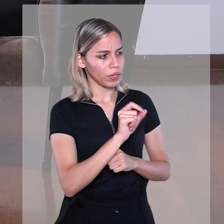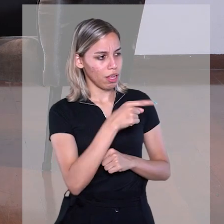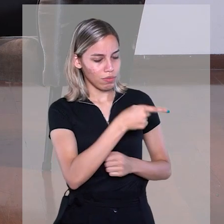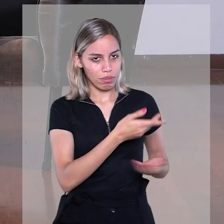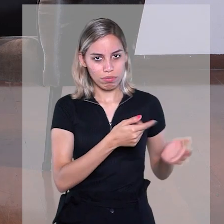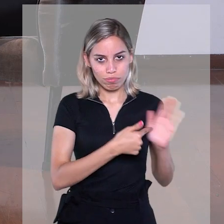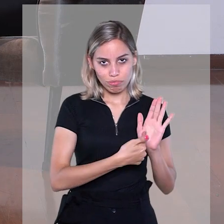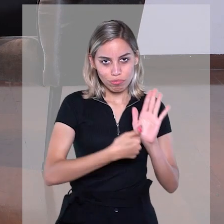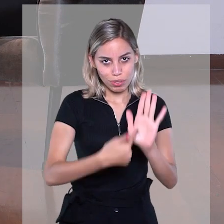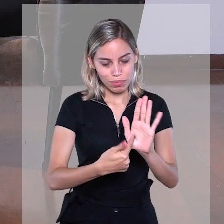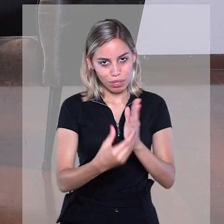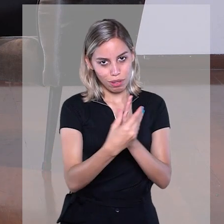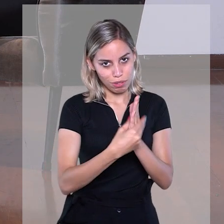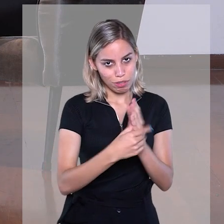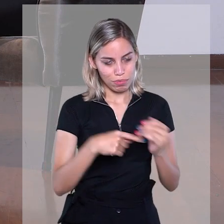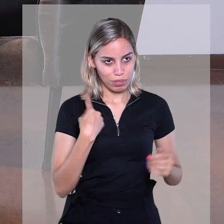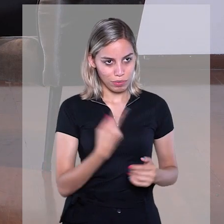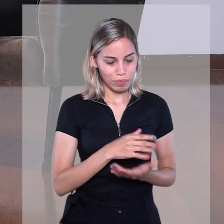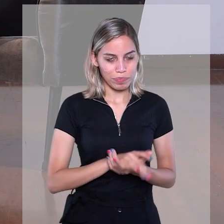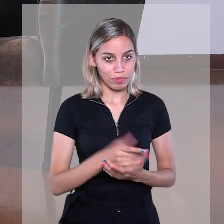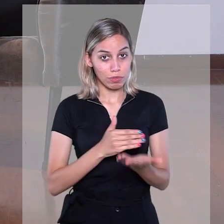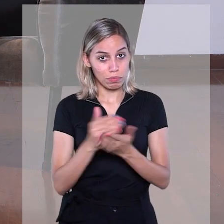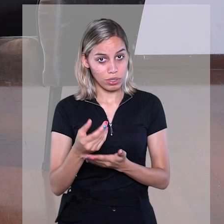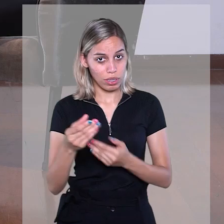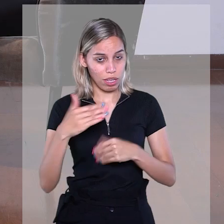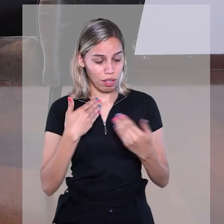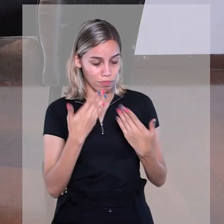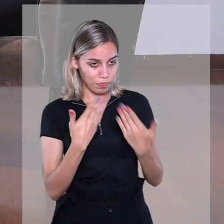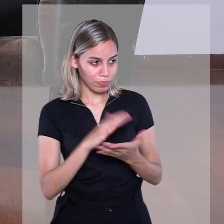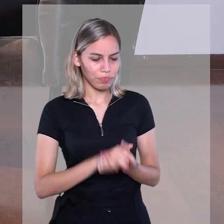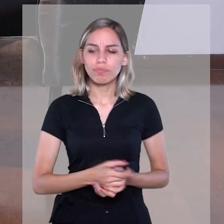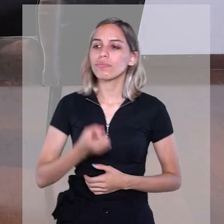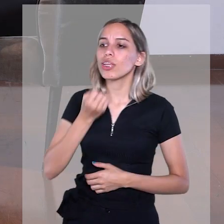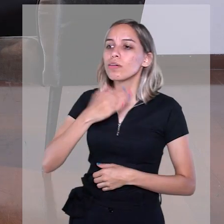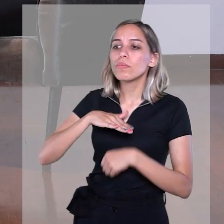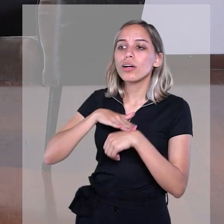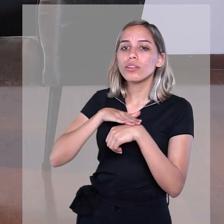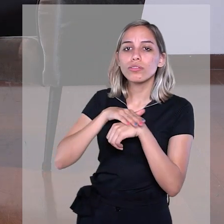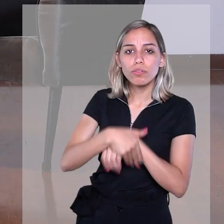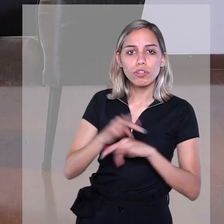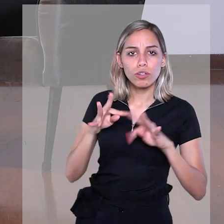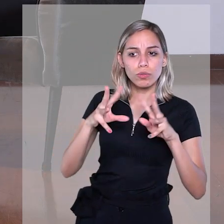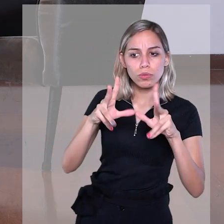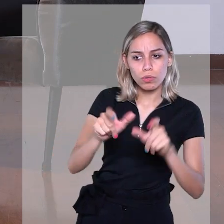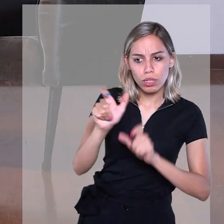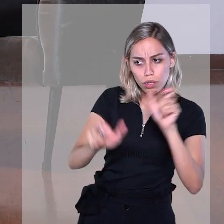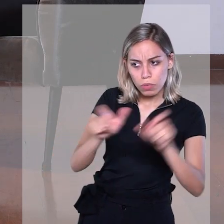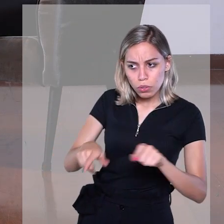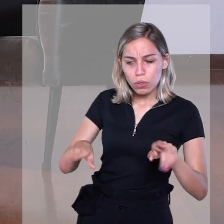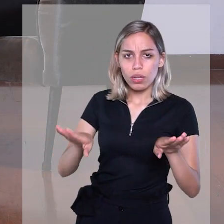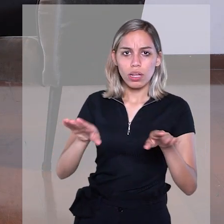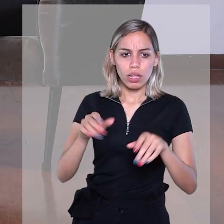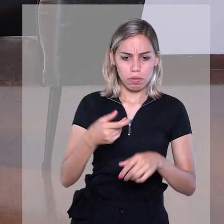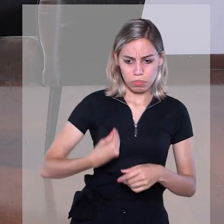pequena apresentação do livro para a gente começar nossa conversa. Boa noite a todas as pessoas visíveis e